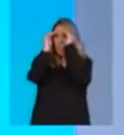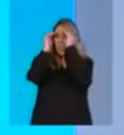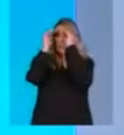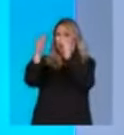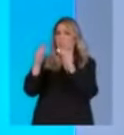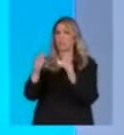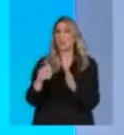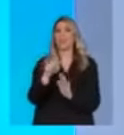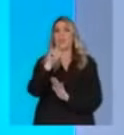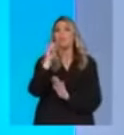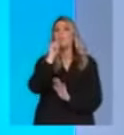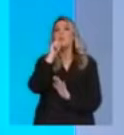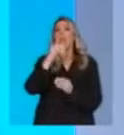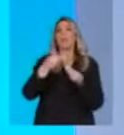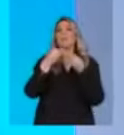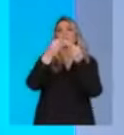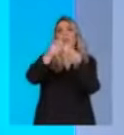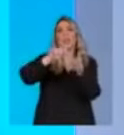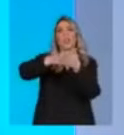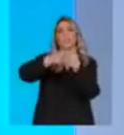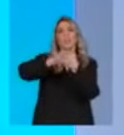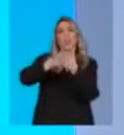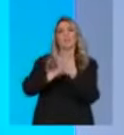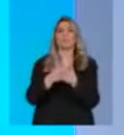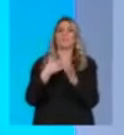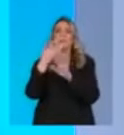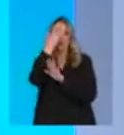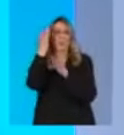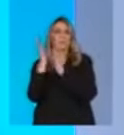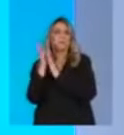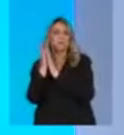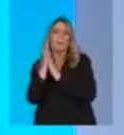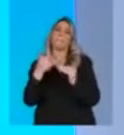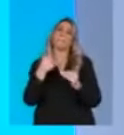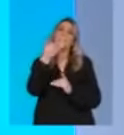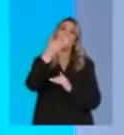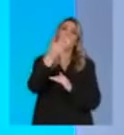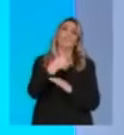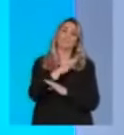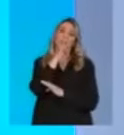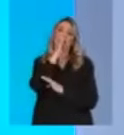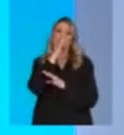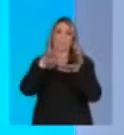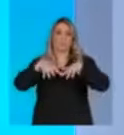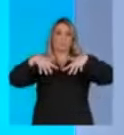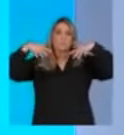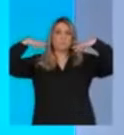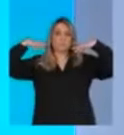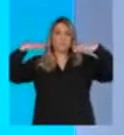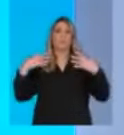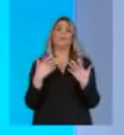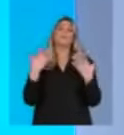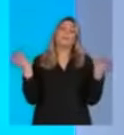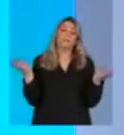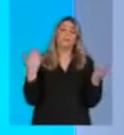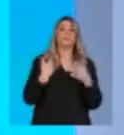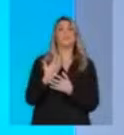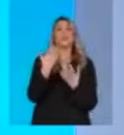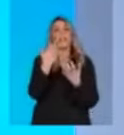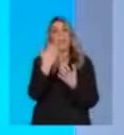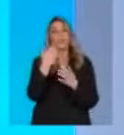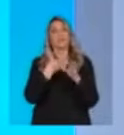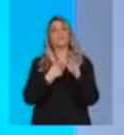cena patética né que vocês silci Mas enfim quero quero dizer que essa